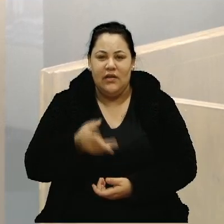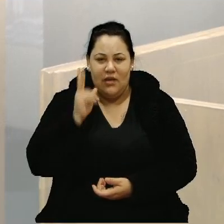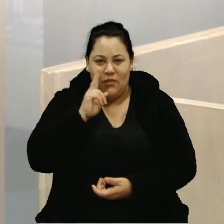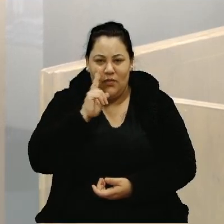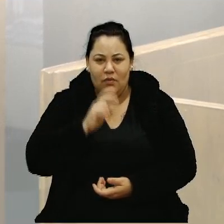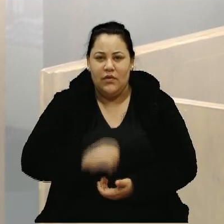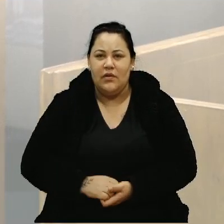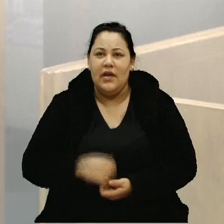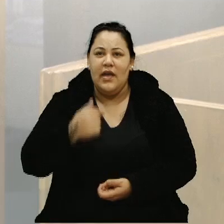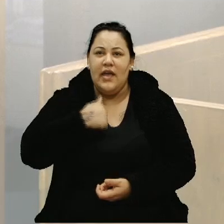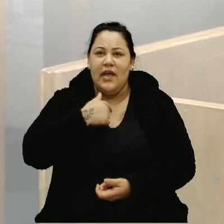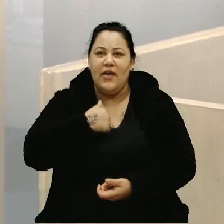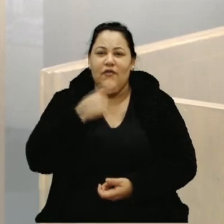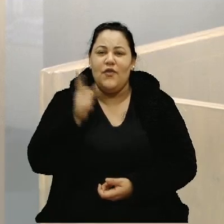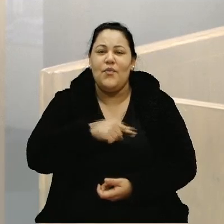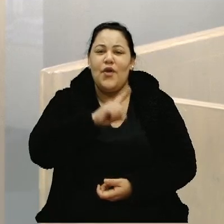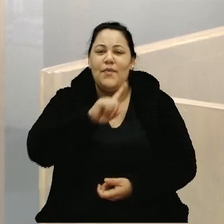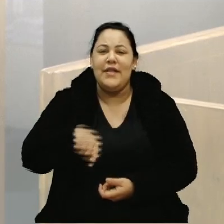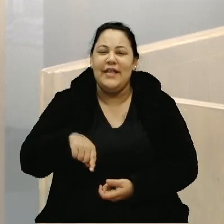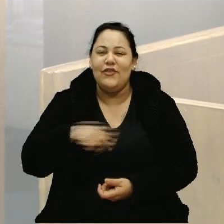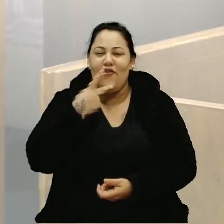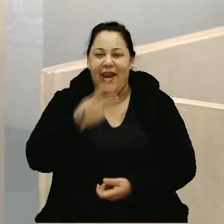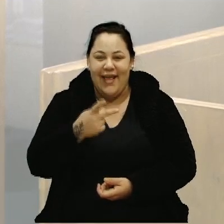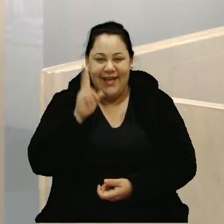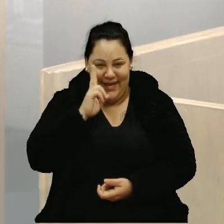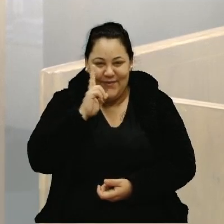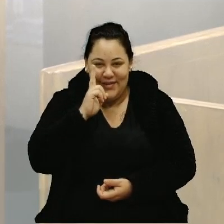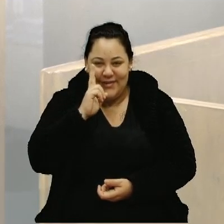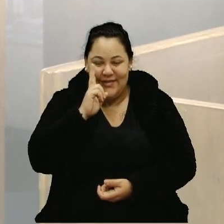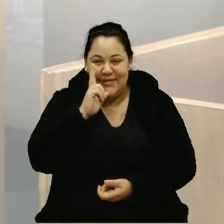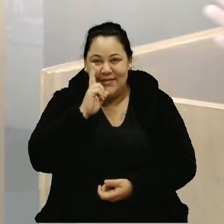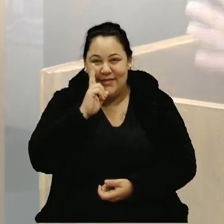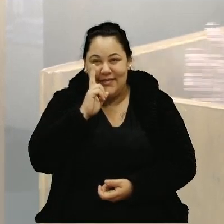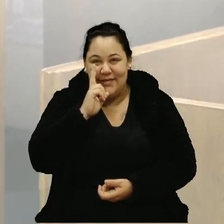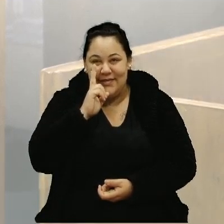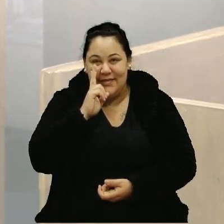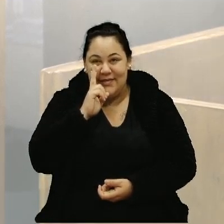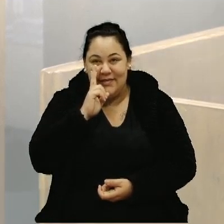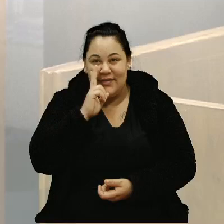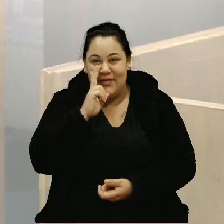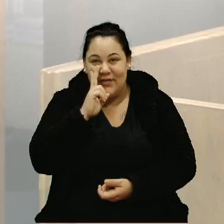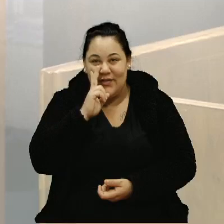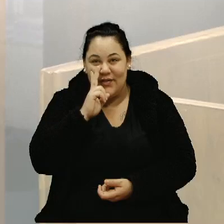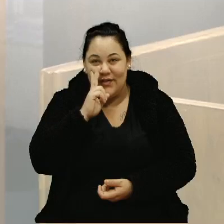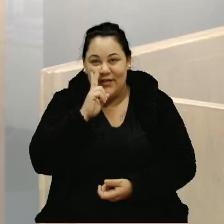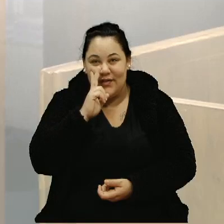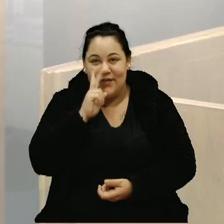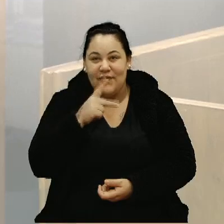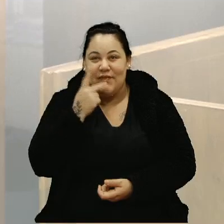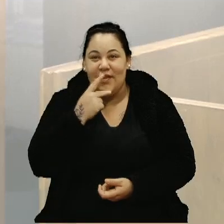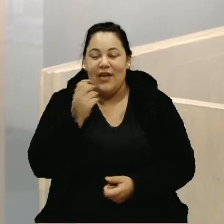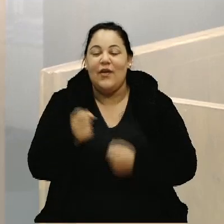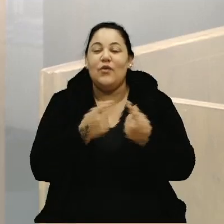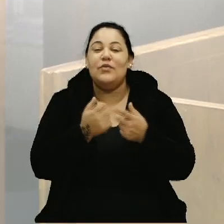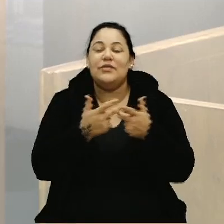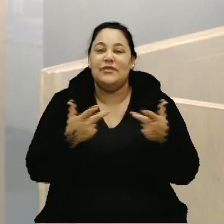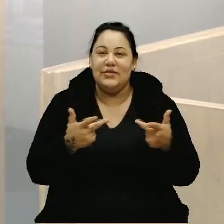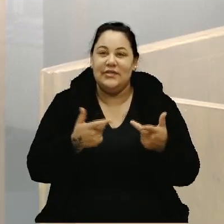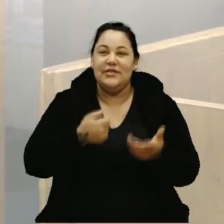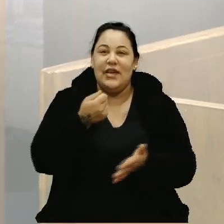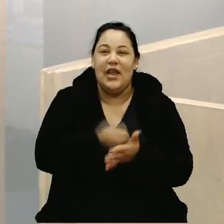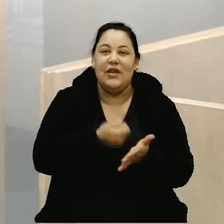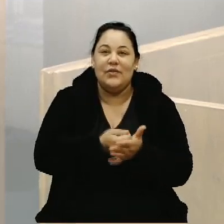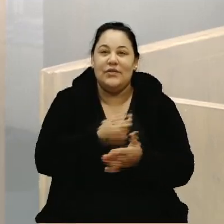fui proibida de me manifestar ou de proferir algumas palavras sobre a referida obra e a luta dessa